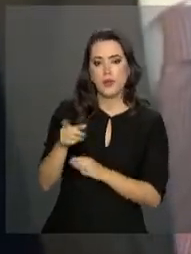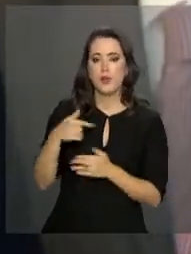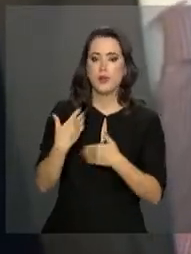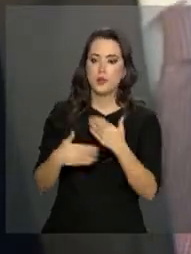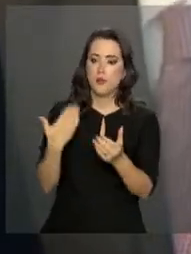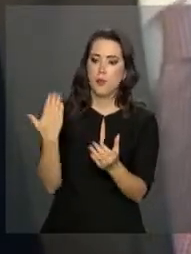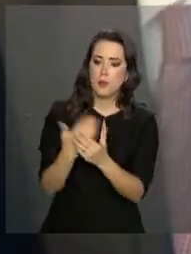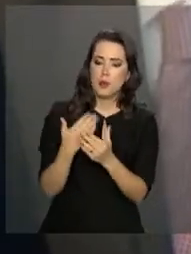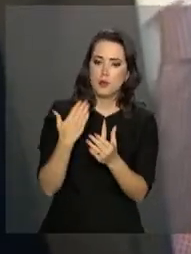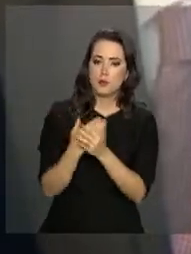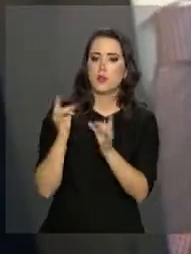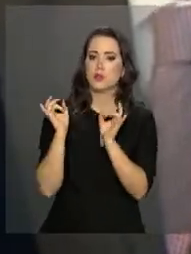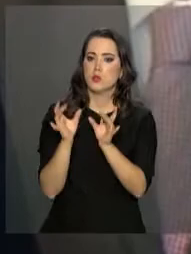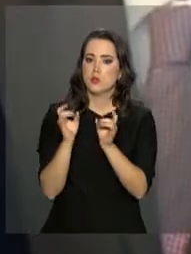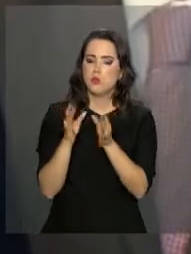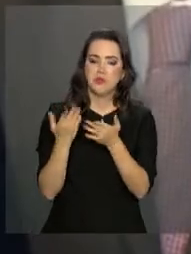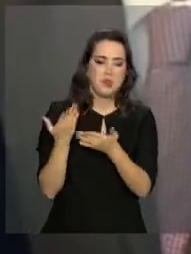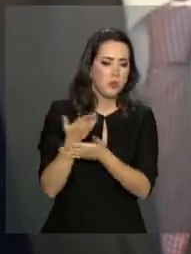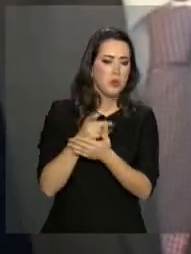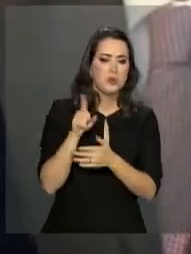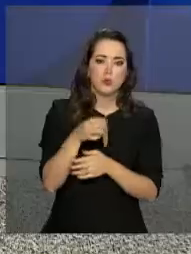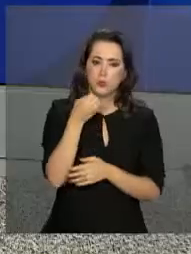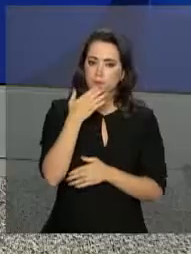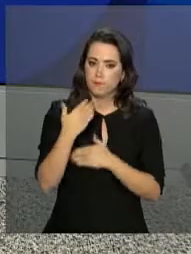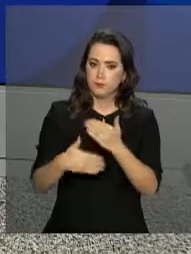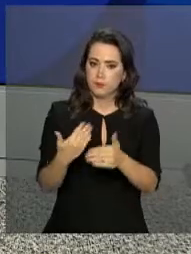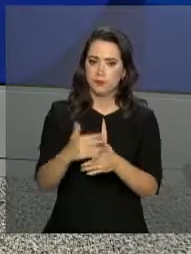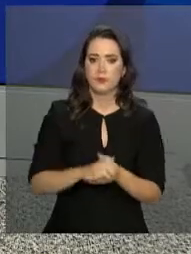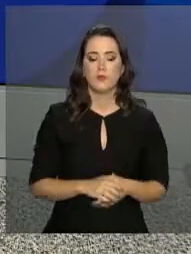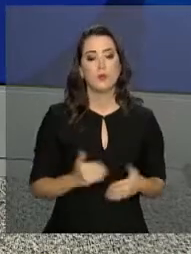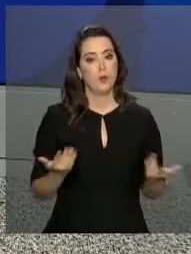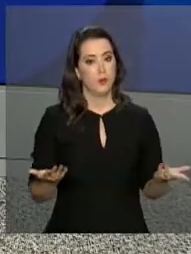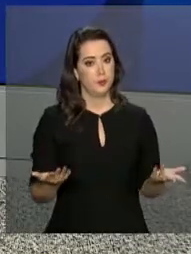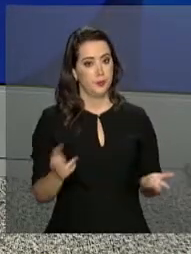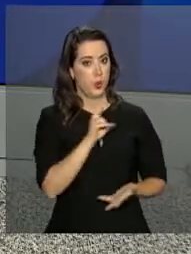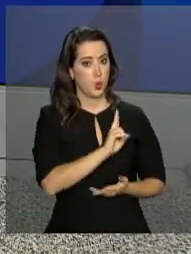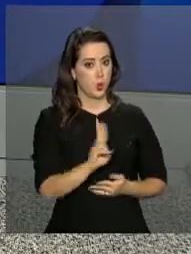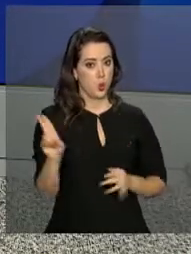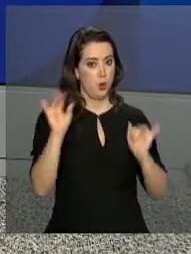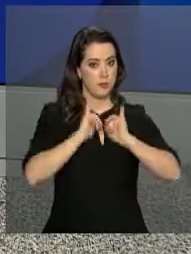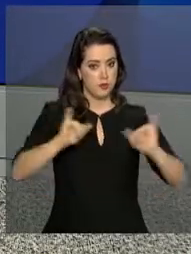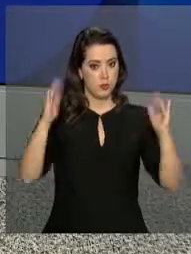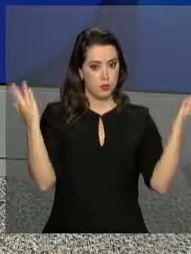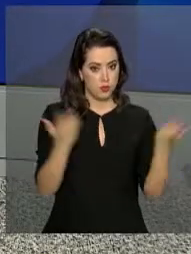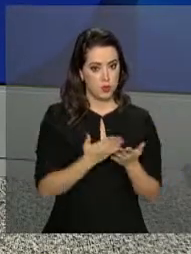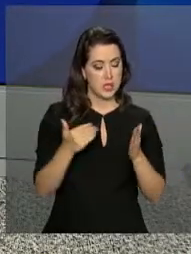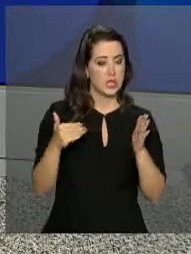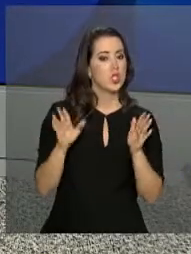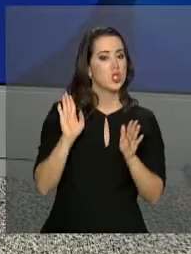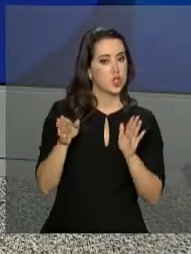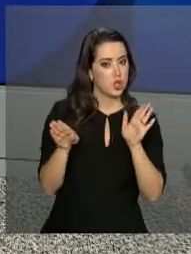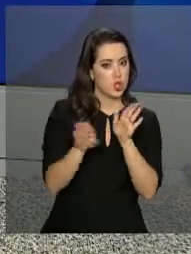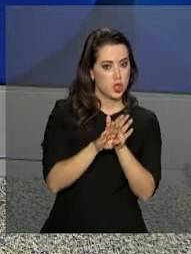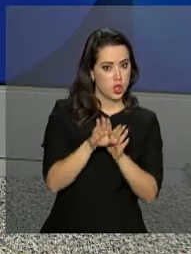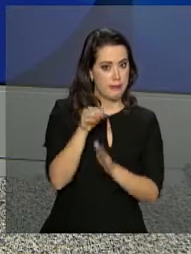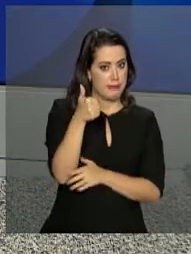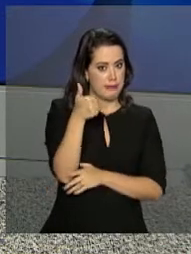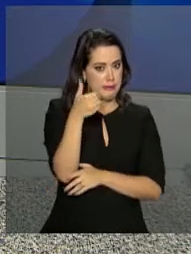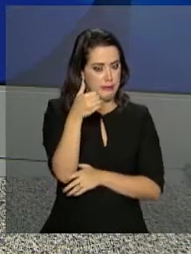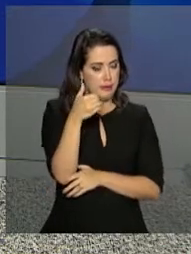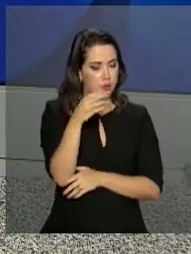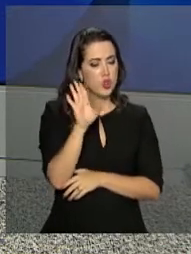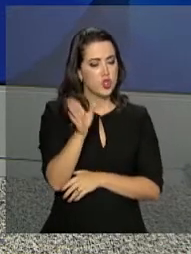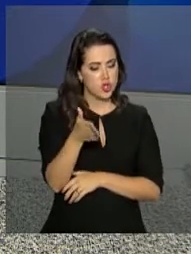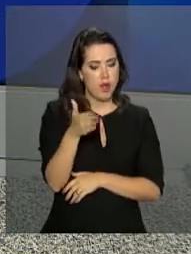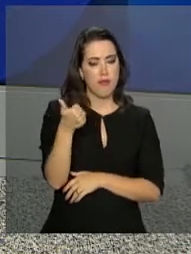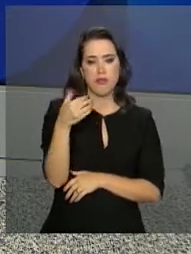processo licitatório seja bem conduzido com os nomes anunciados hoje chega a 10 os ministérios